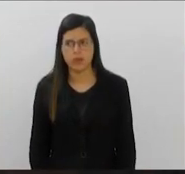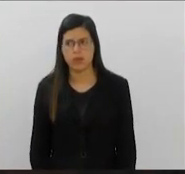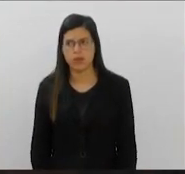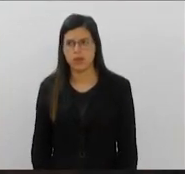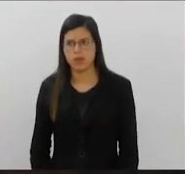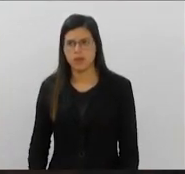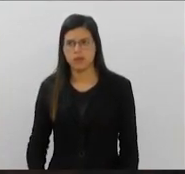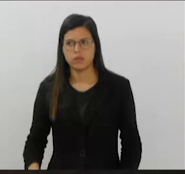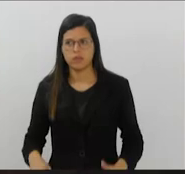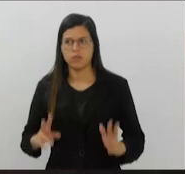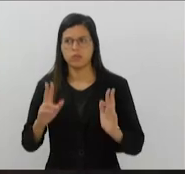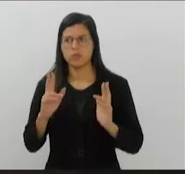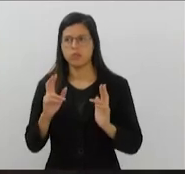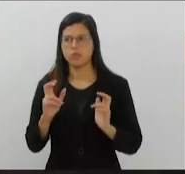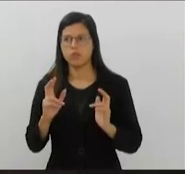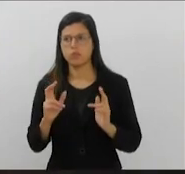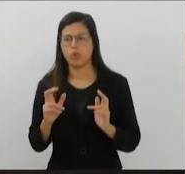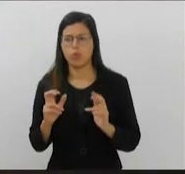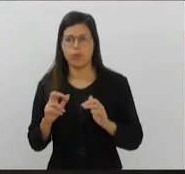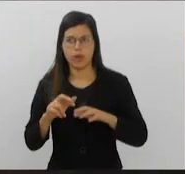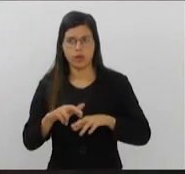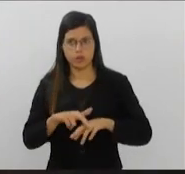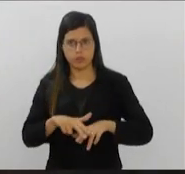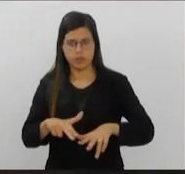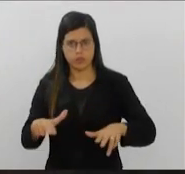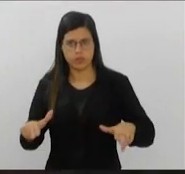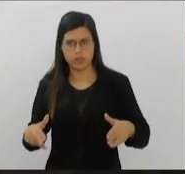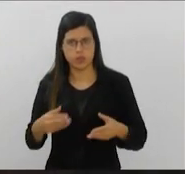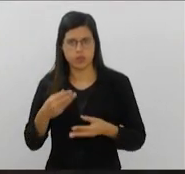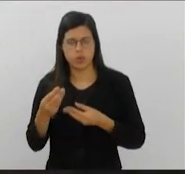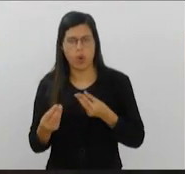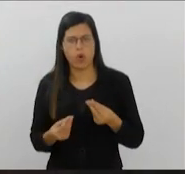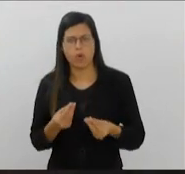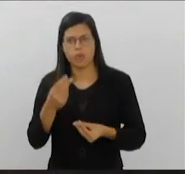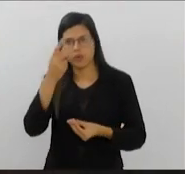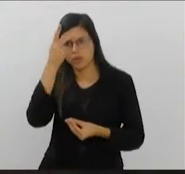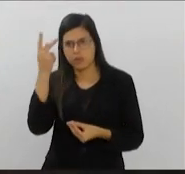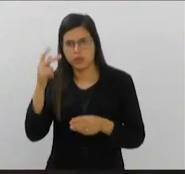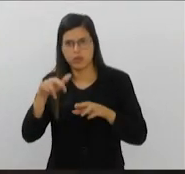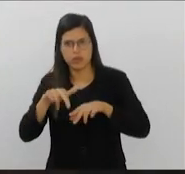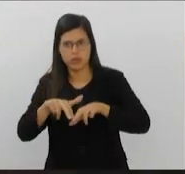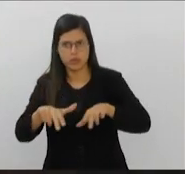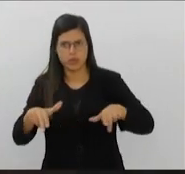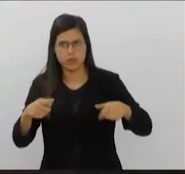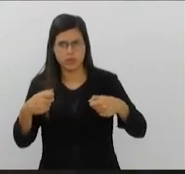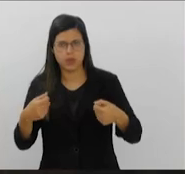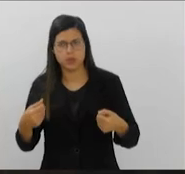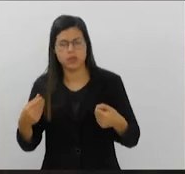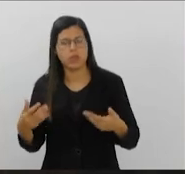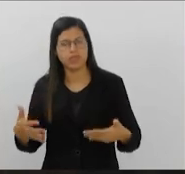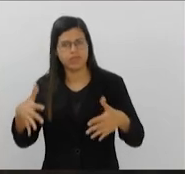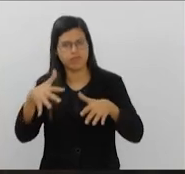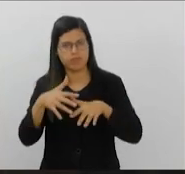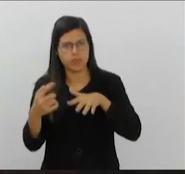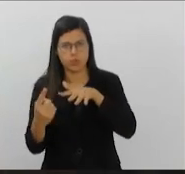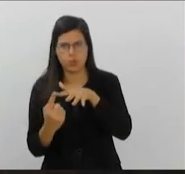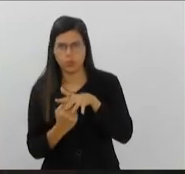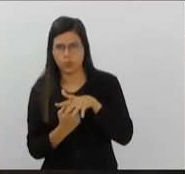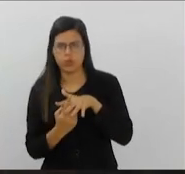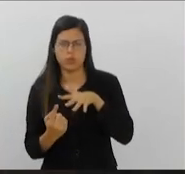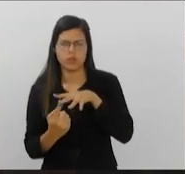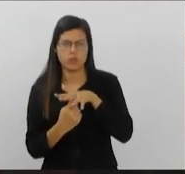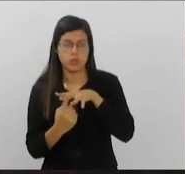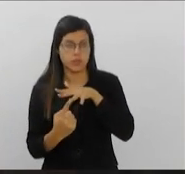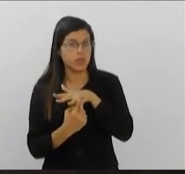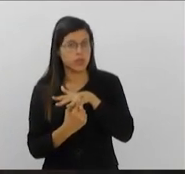sobre a diversidade, como as pessoas mais diversas precisam ser incluídas. São diversas as áreas,